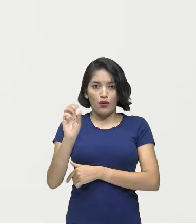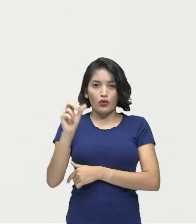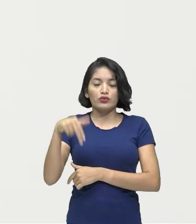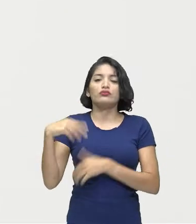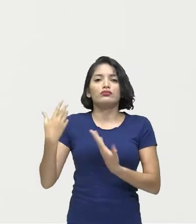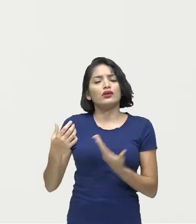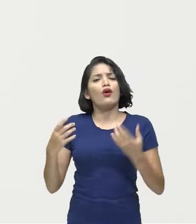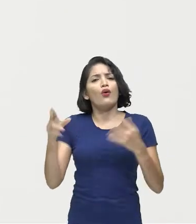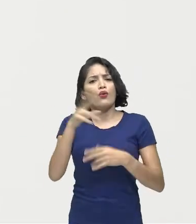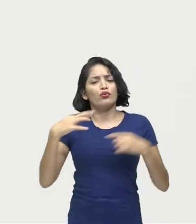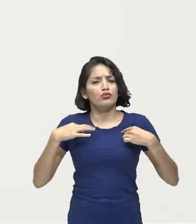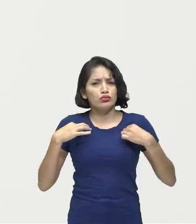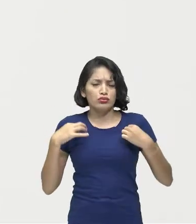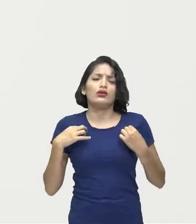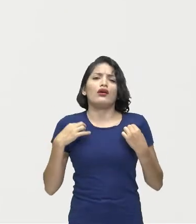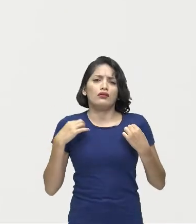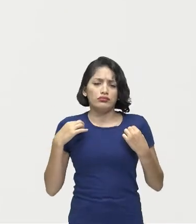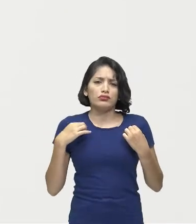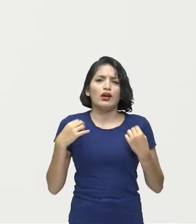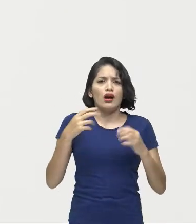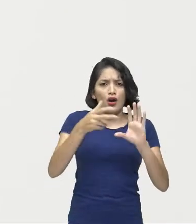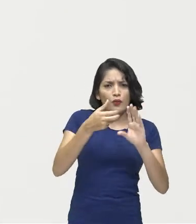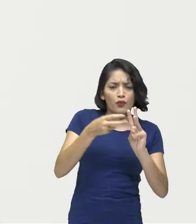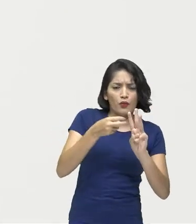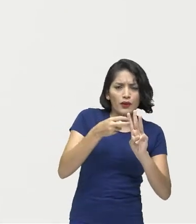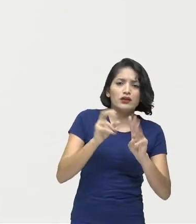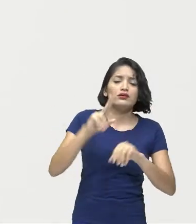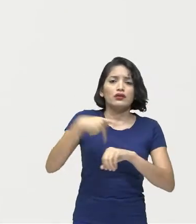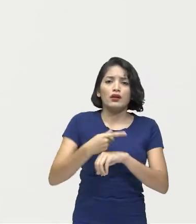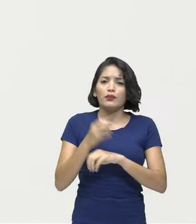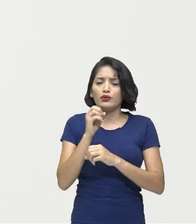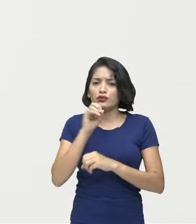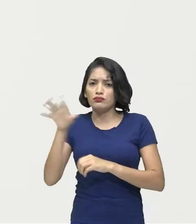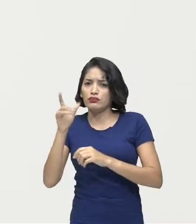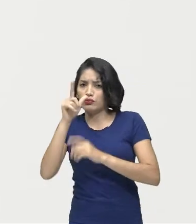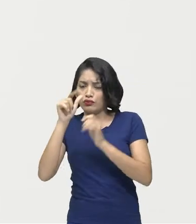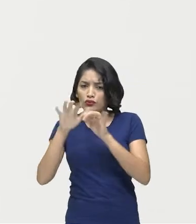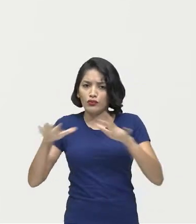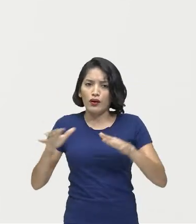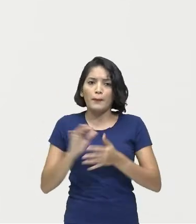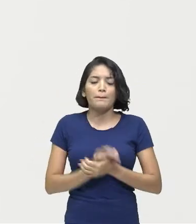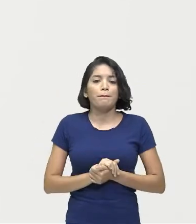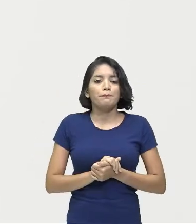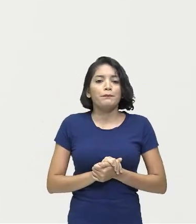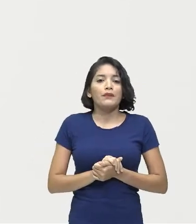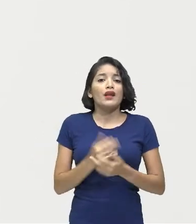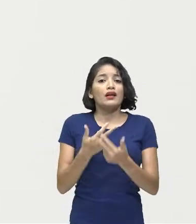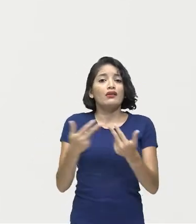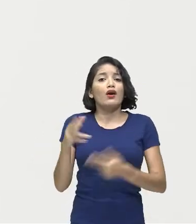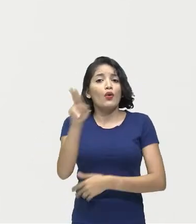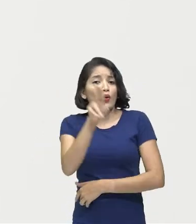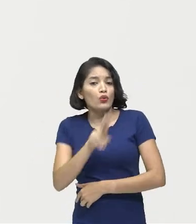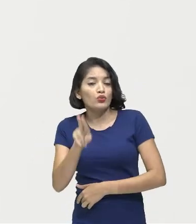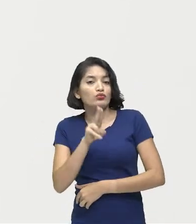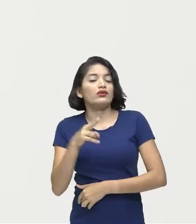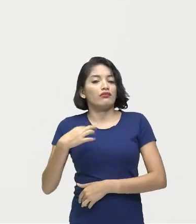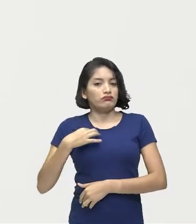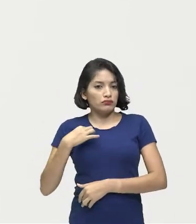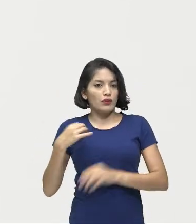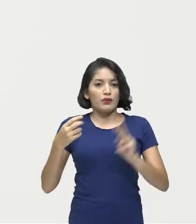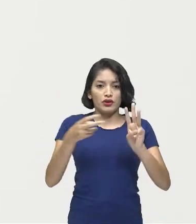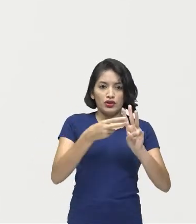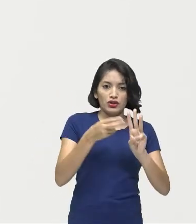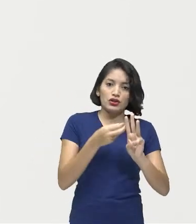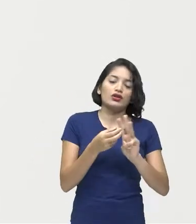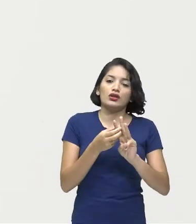fantasiaram e foram lá derrubar esse chá no mar. Vários colonos invadiram à noite um navio inglês carregado de chá vestido de indígenas, tá bom? E